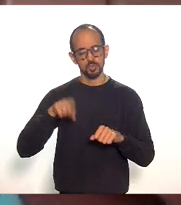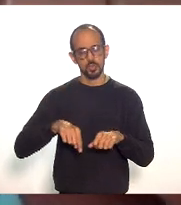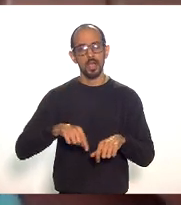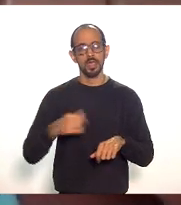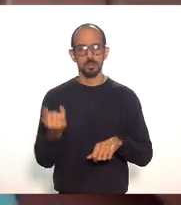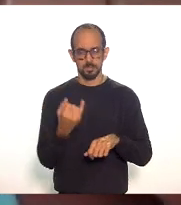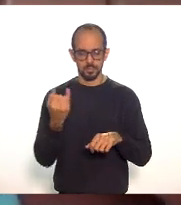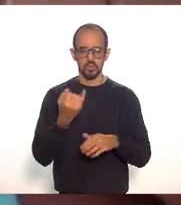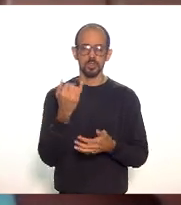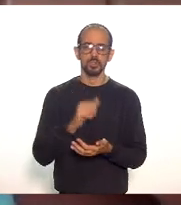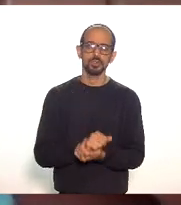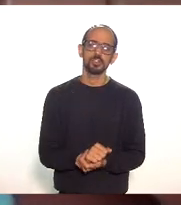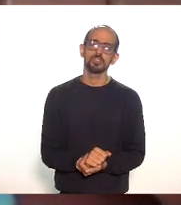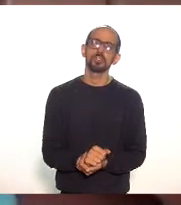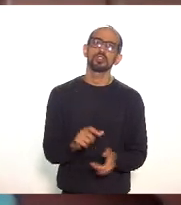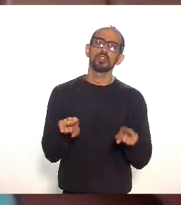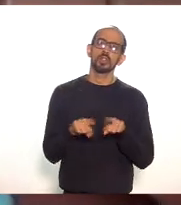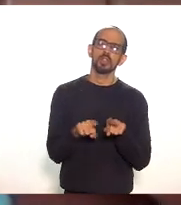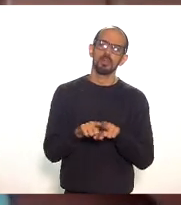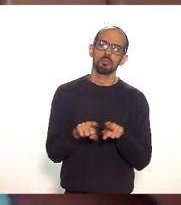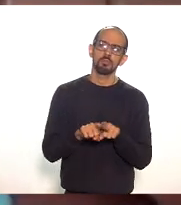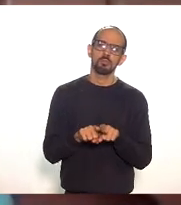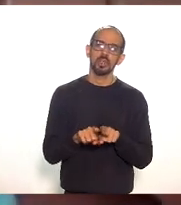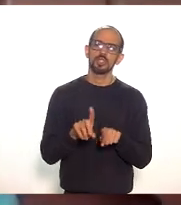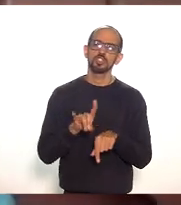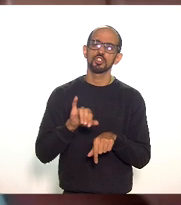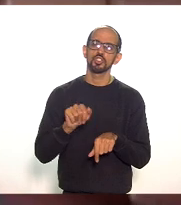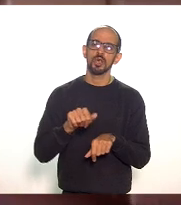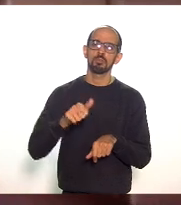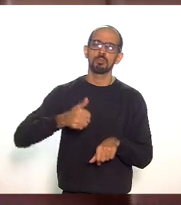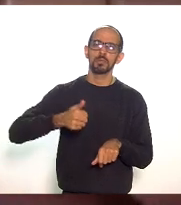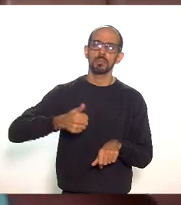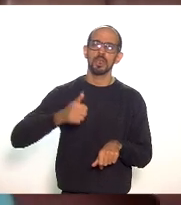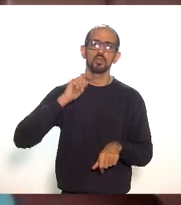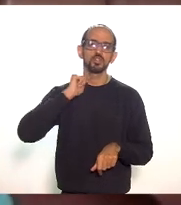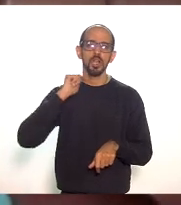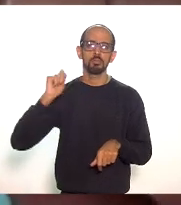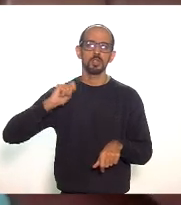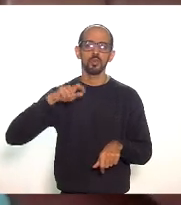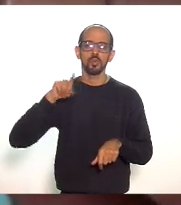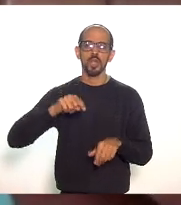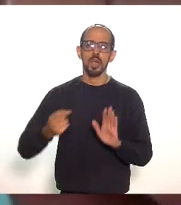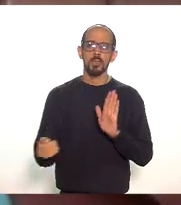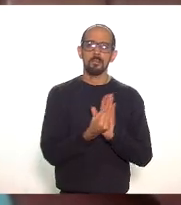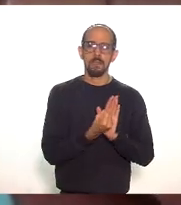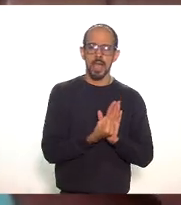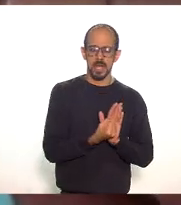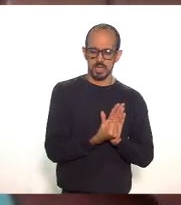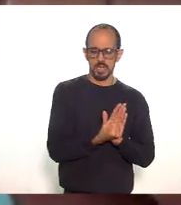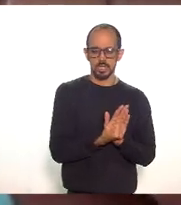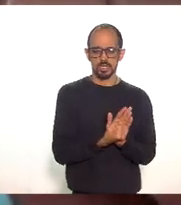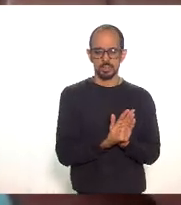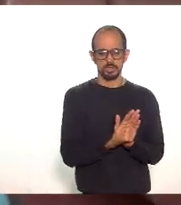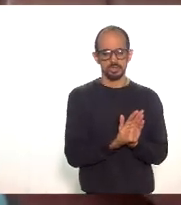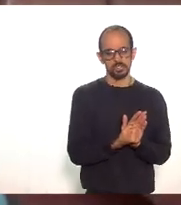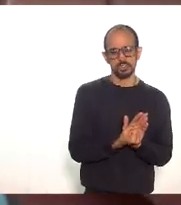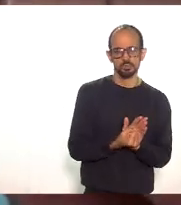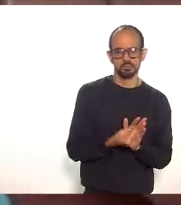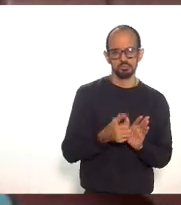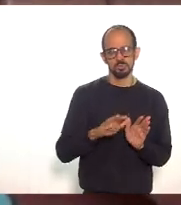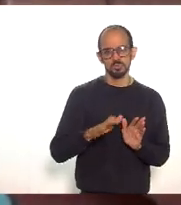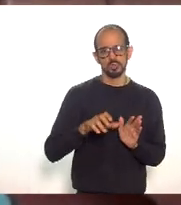e também o dia 1º de abril, que marcou, né, aí cerca de